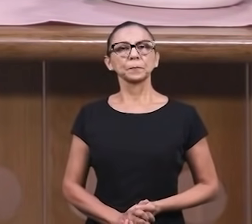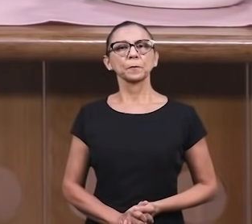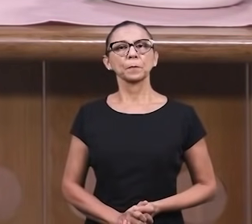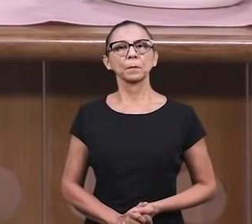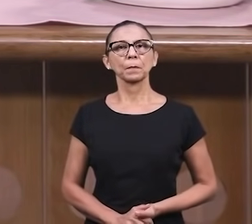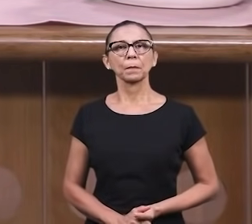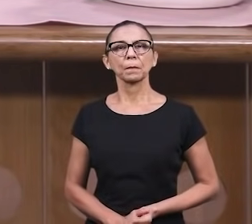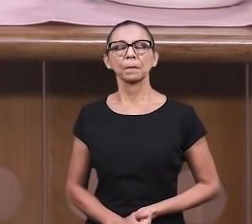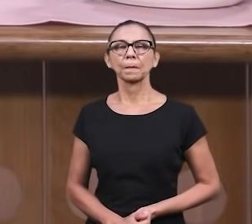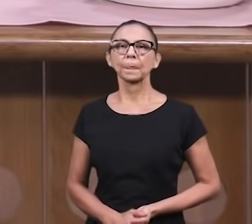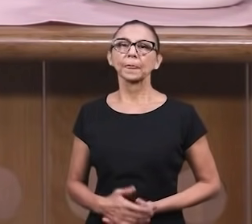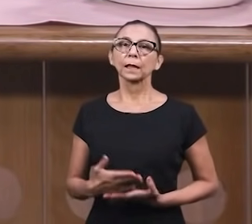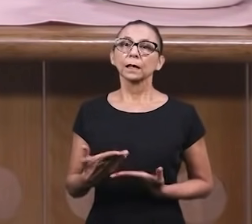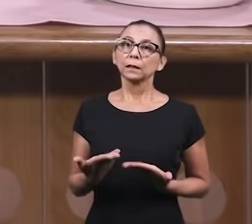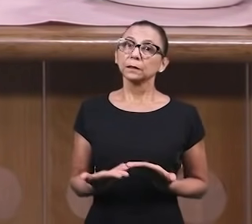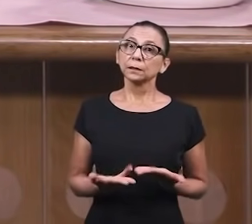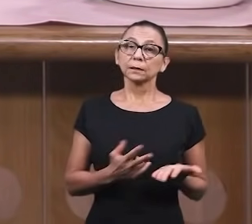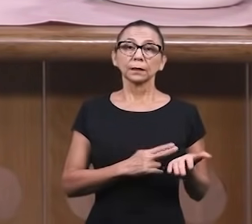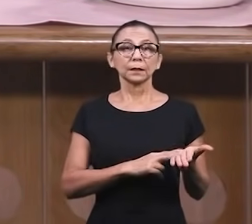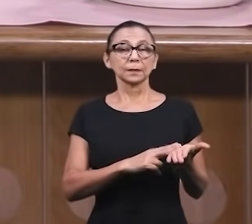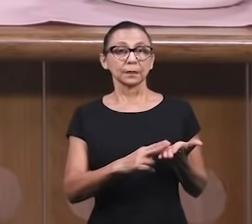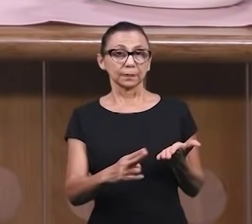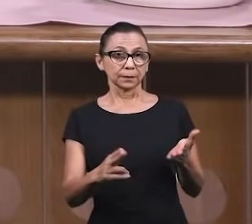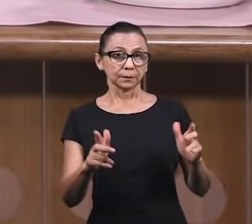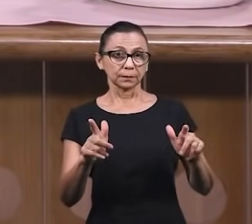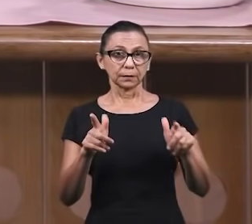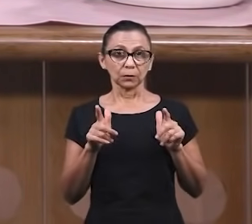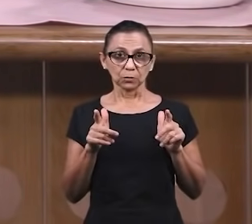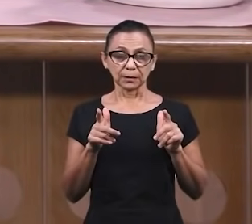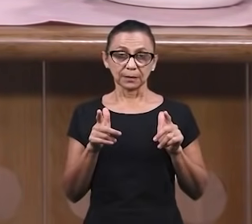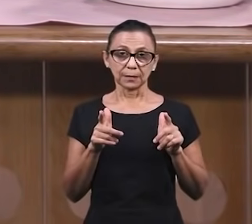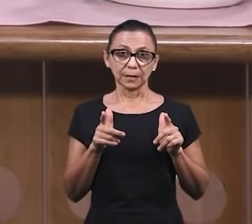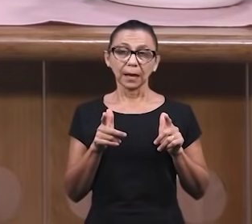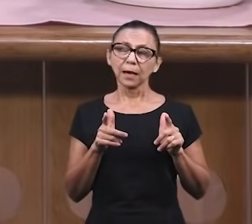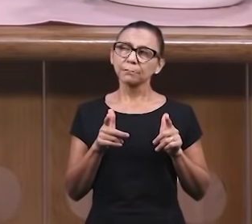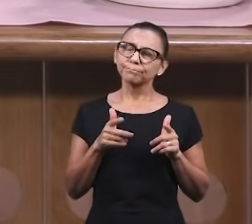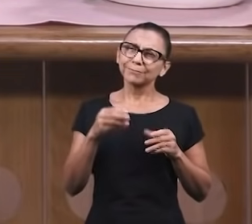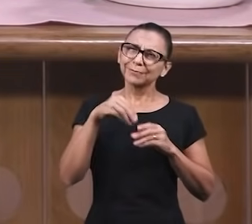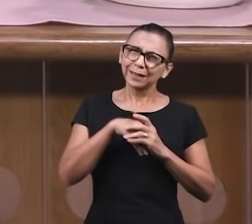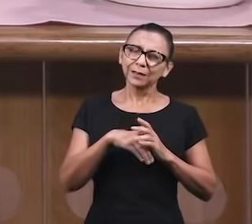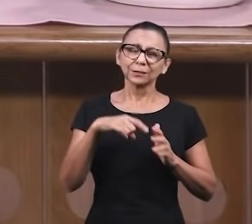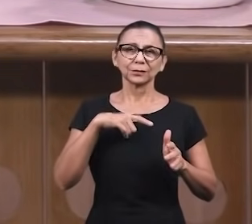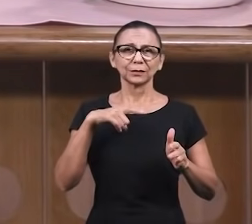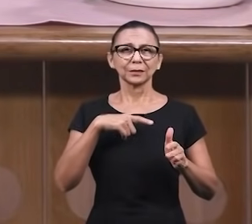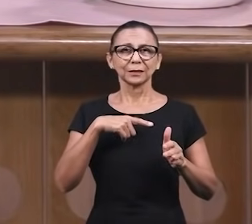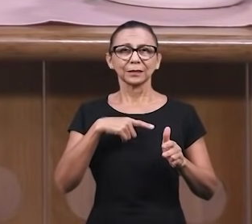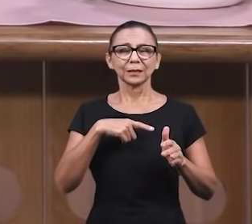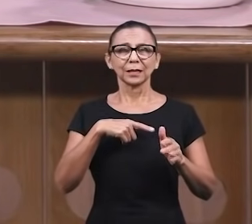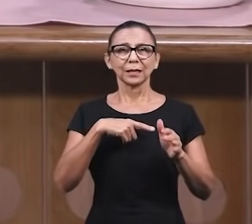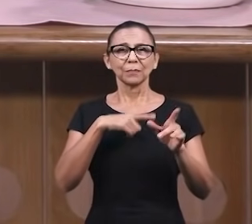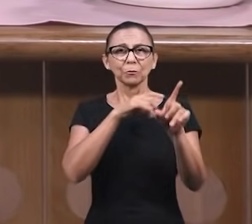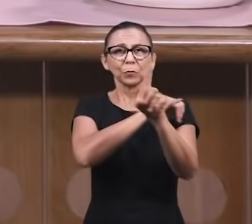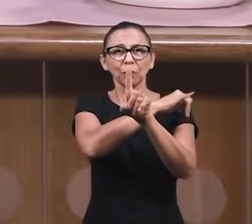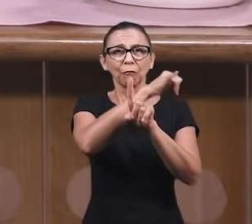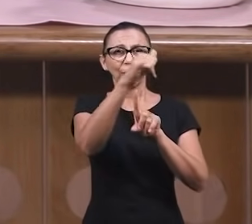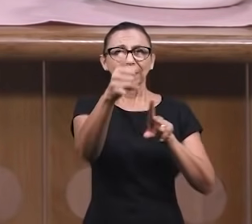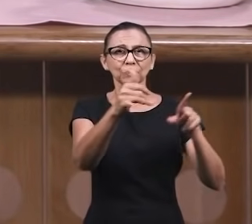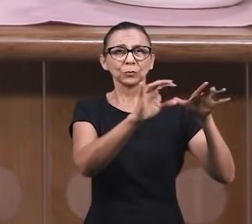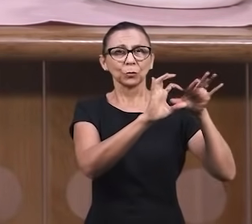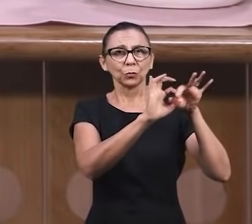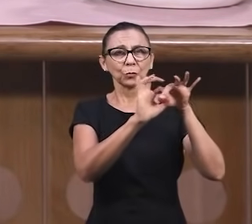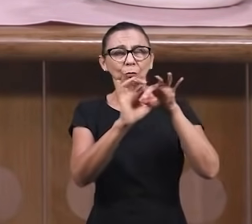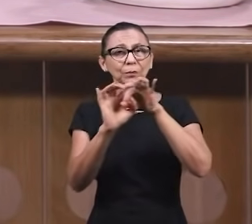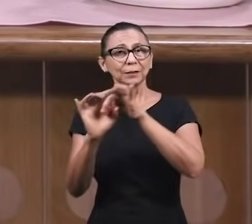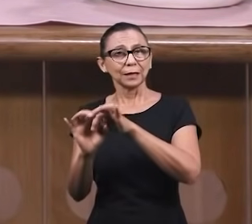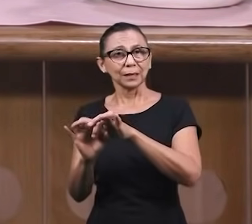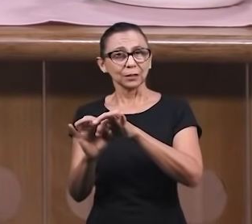certeza, essa carta está, ela envolve todo o contexto profético, principalmente do